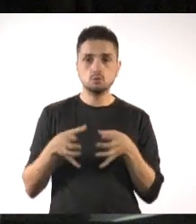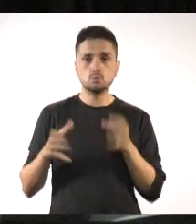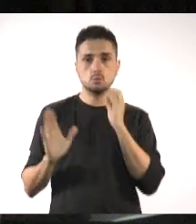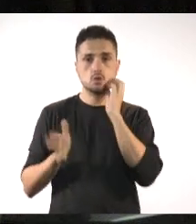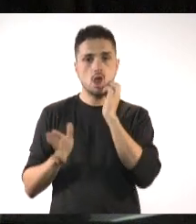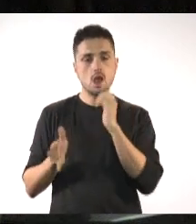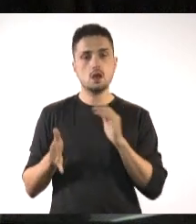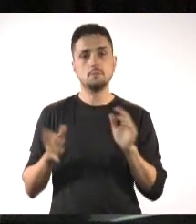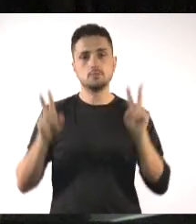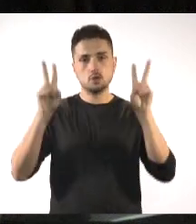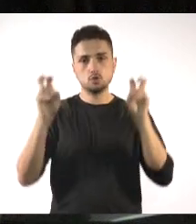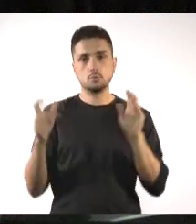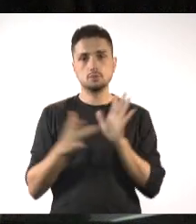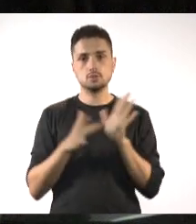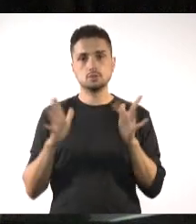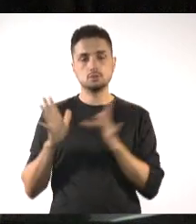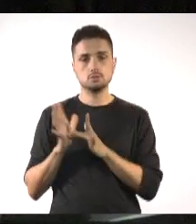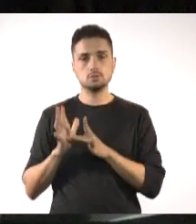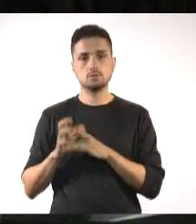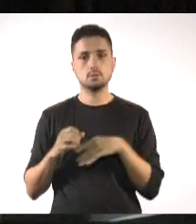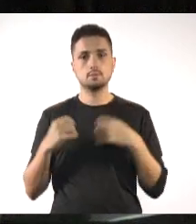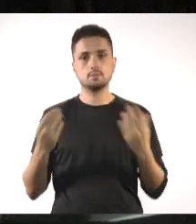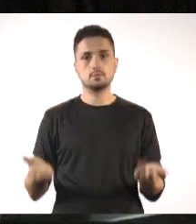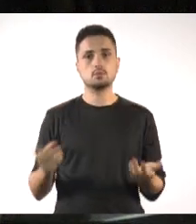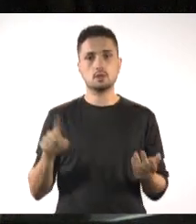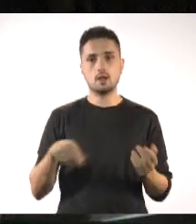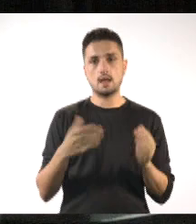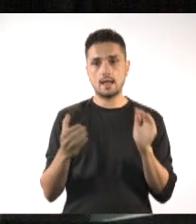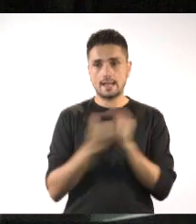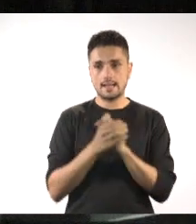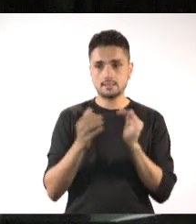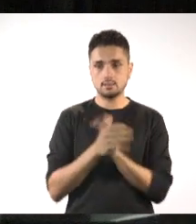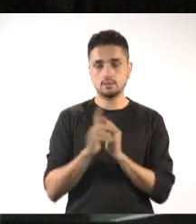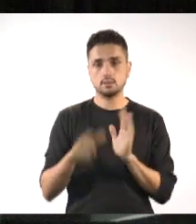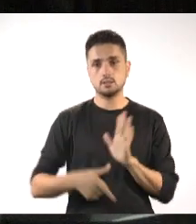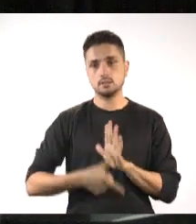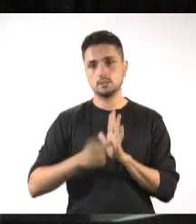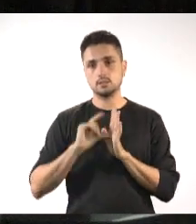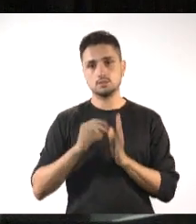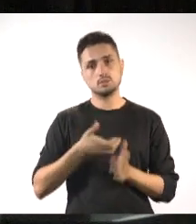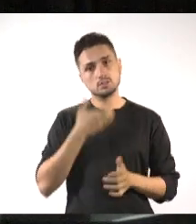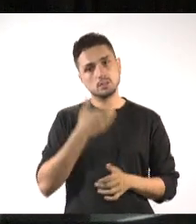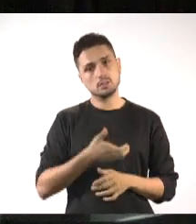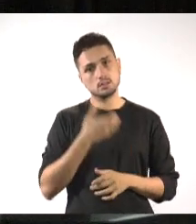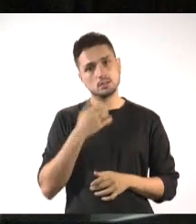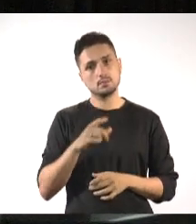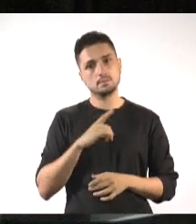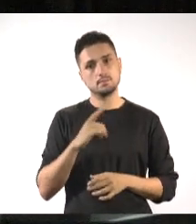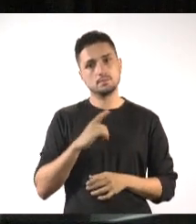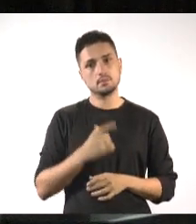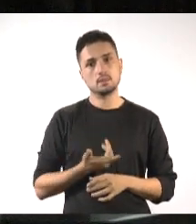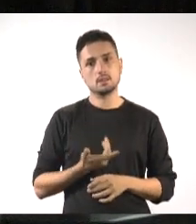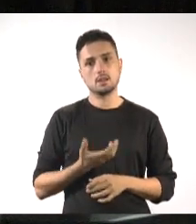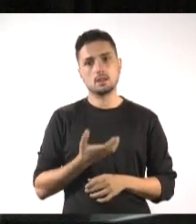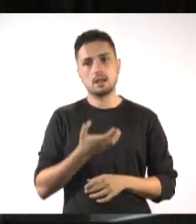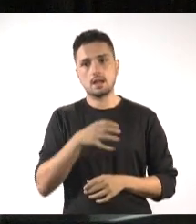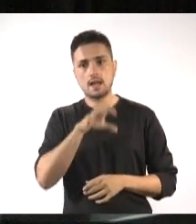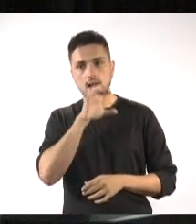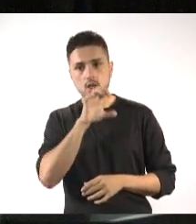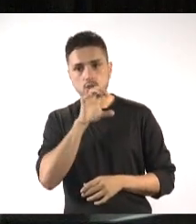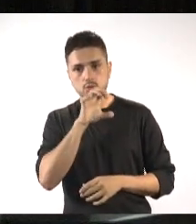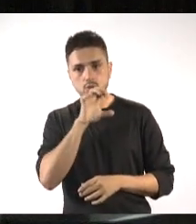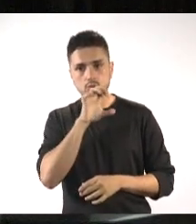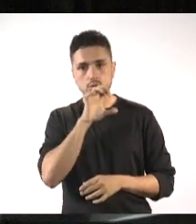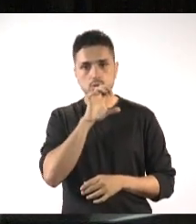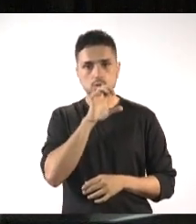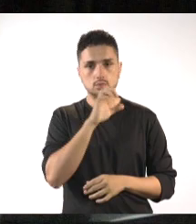relativo aos meninos de rua. Então, esse casal era véspera de Natal, nos 30, cachorro, menino, e não tinham